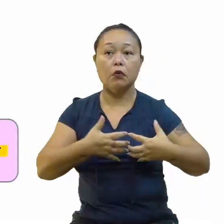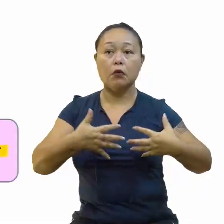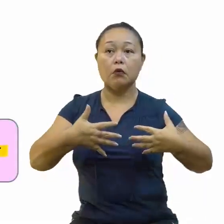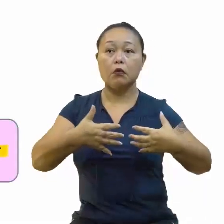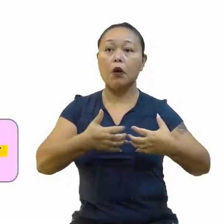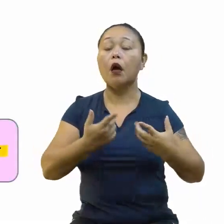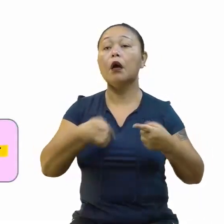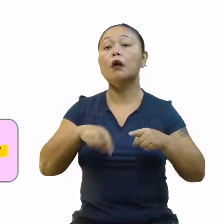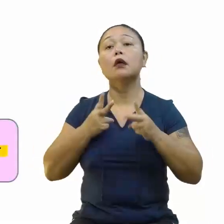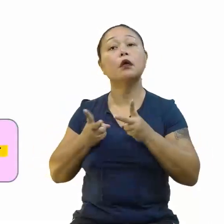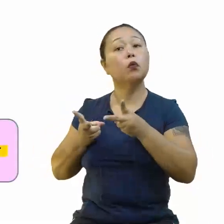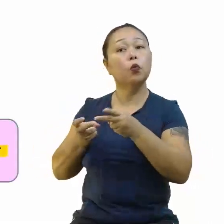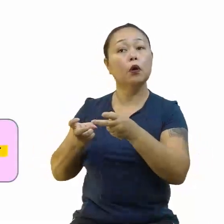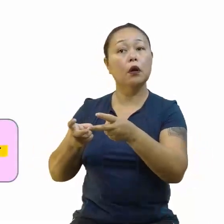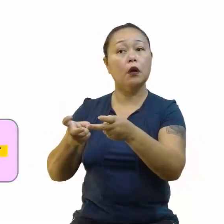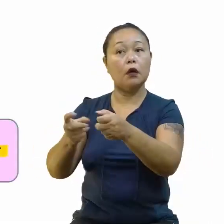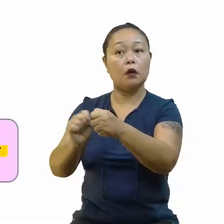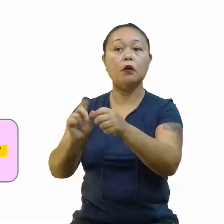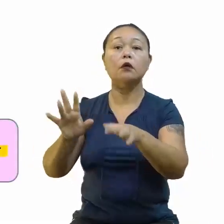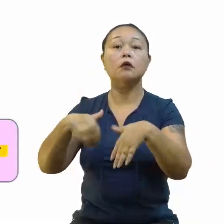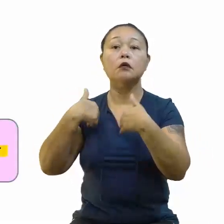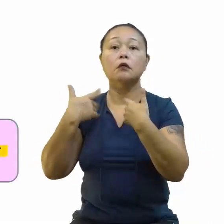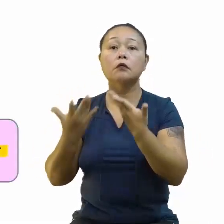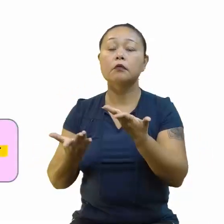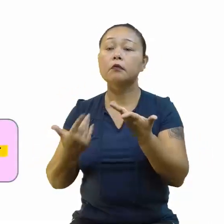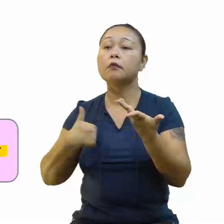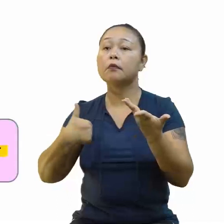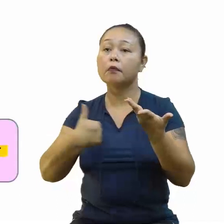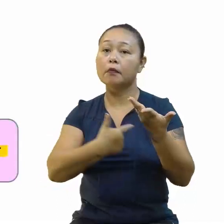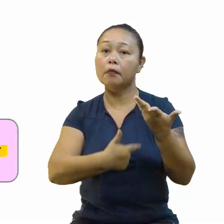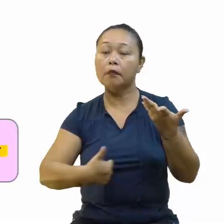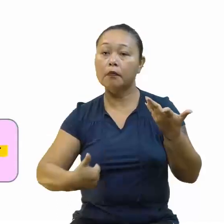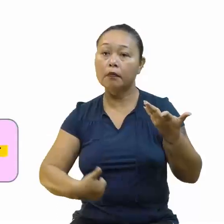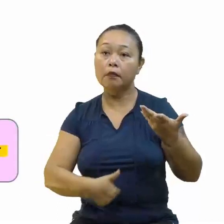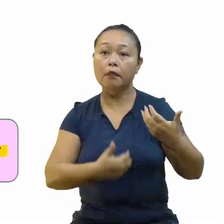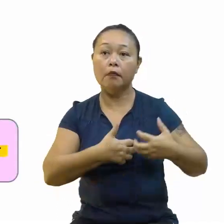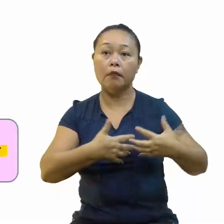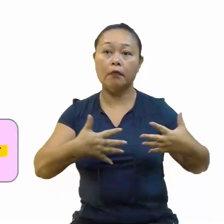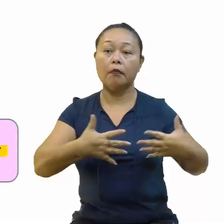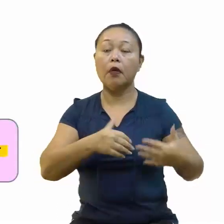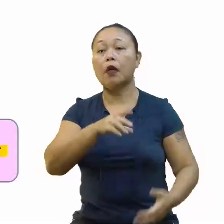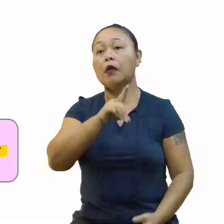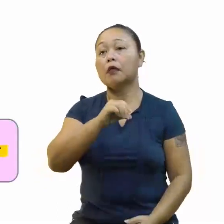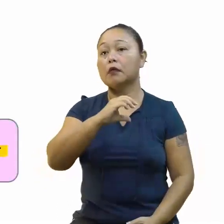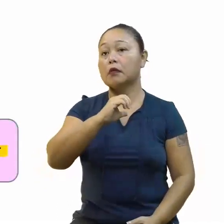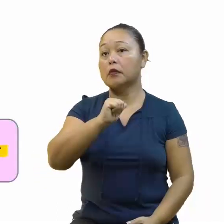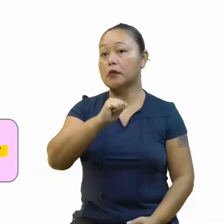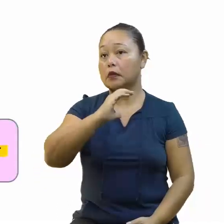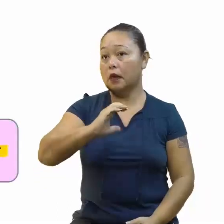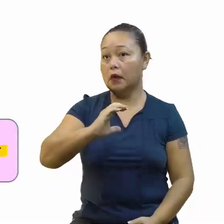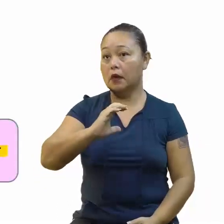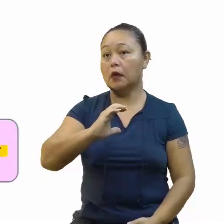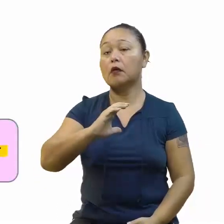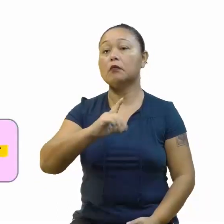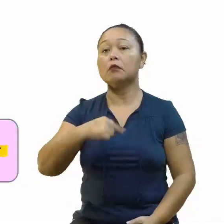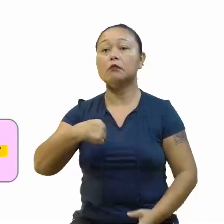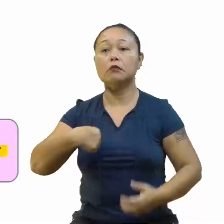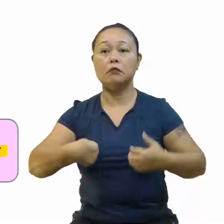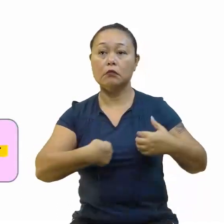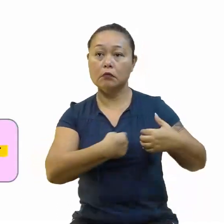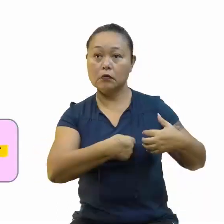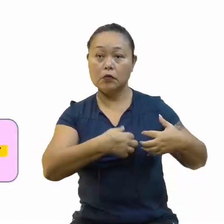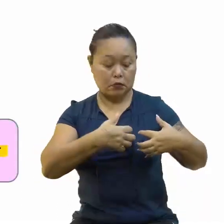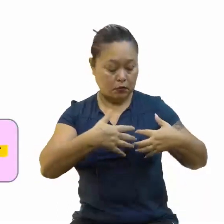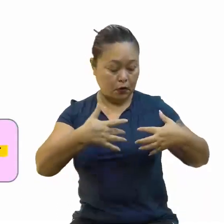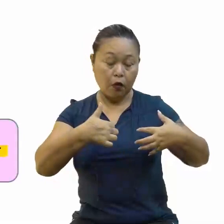e o câncer. Das doenças cardiovasculares, nós falamos da DAC, né? Doença arterial